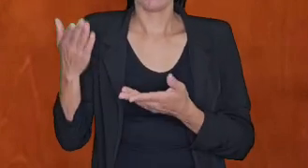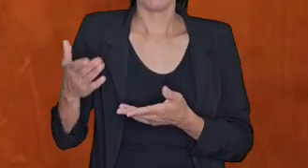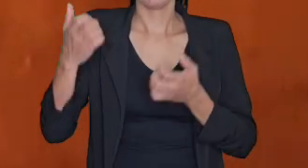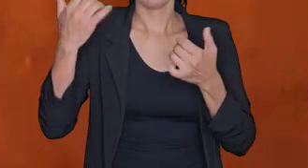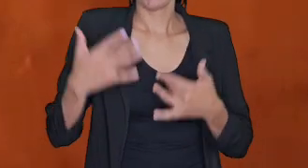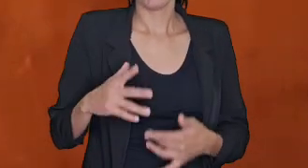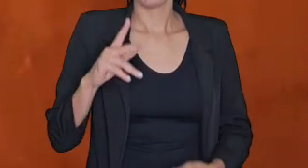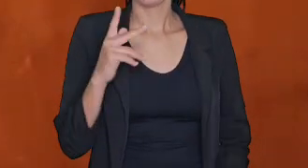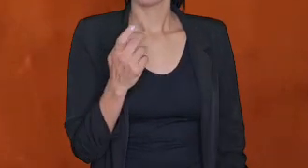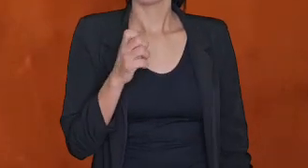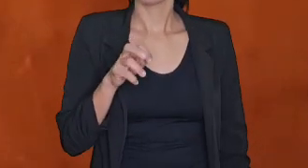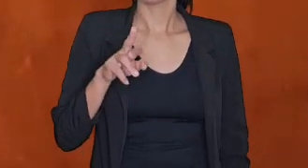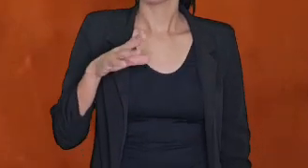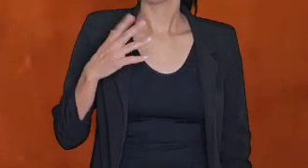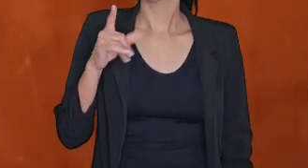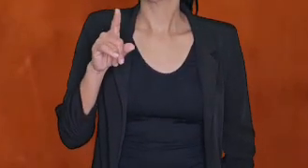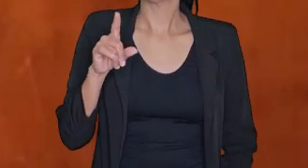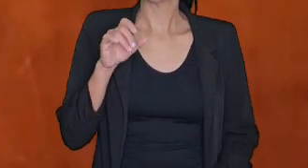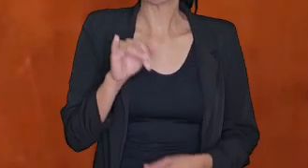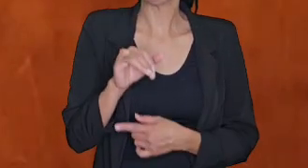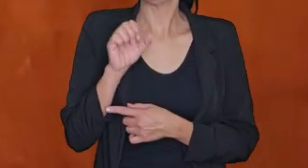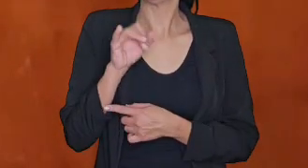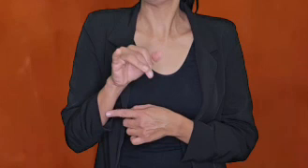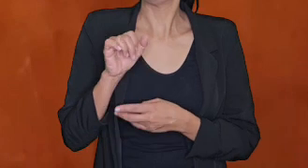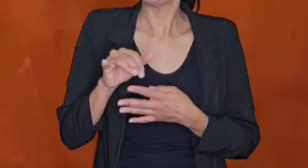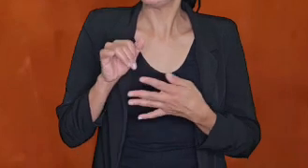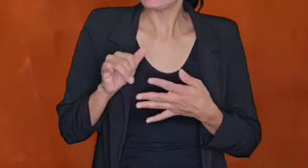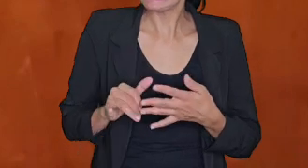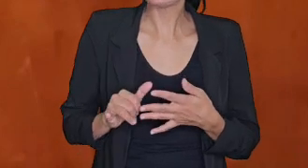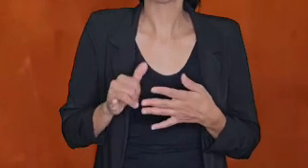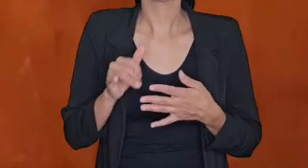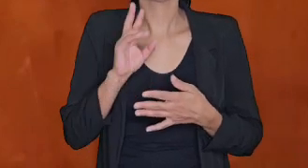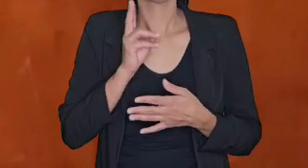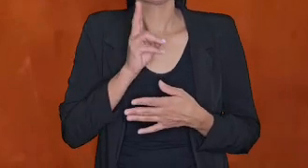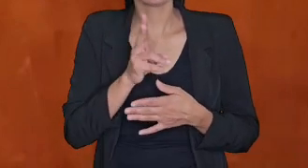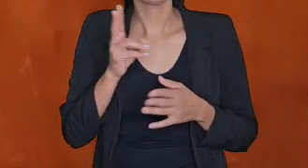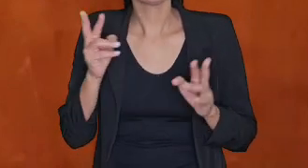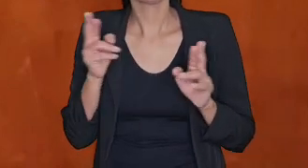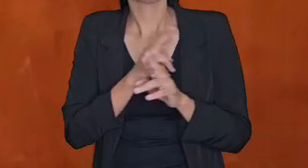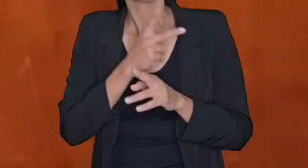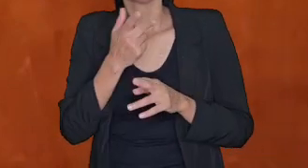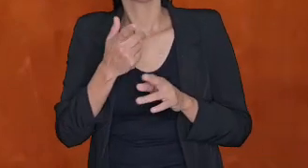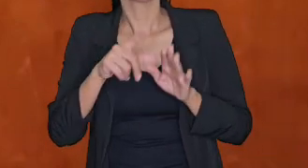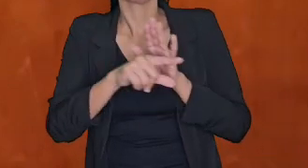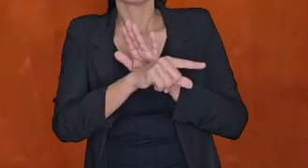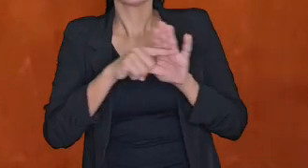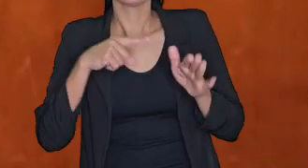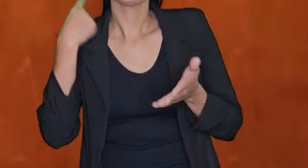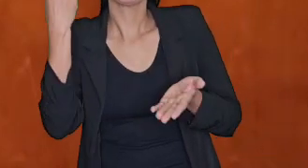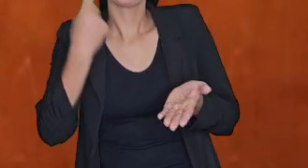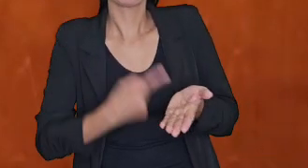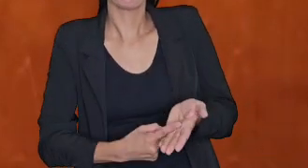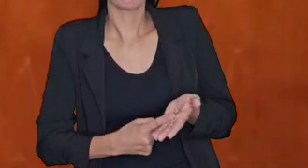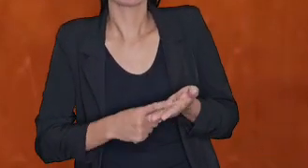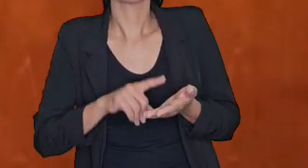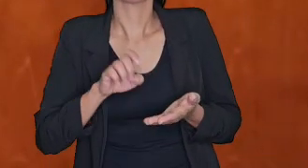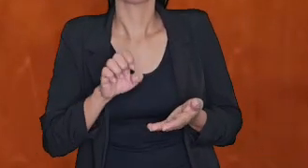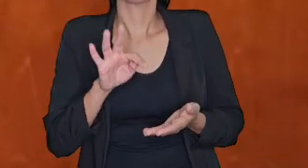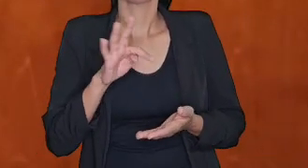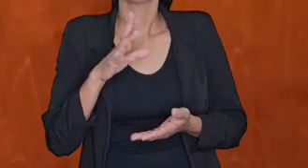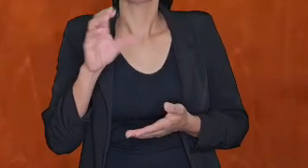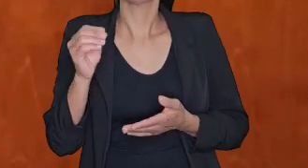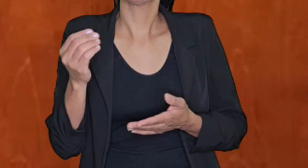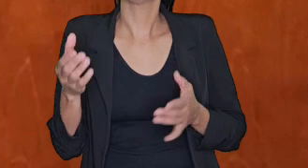como, por exemplo, a última menção que o Hércules fez, eu estava aqui pensando, é tanto se, é tanto se, é tanto se, é tanto se, com relação